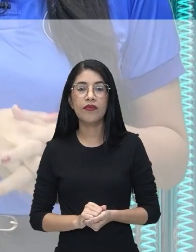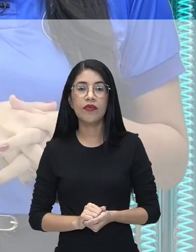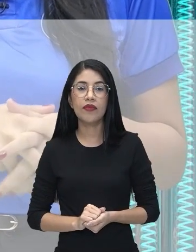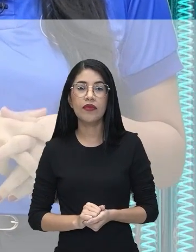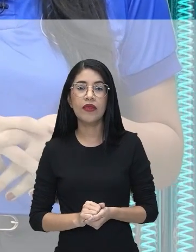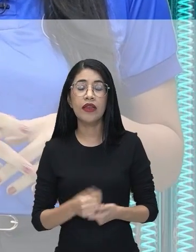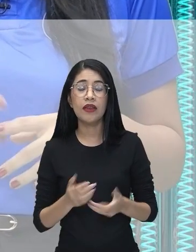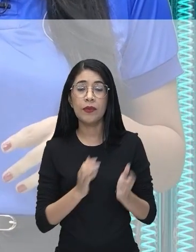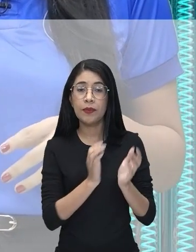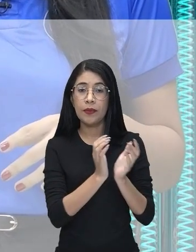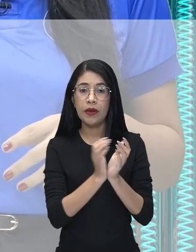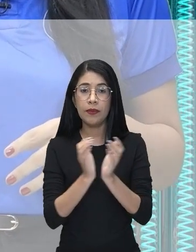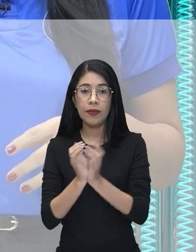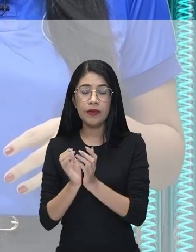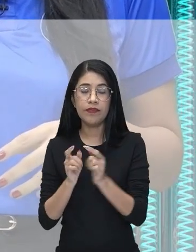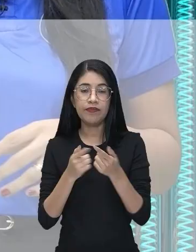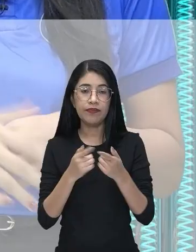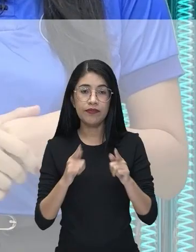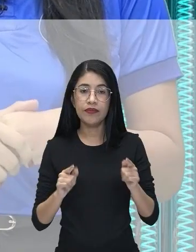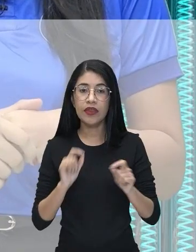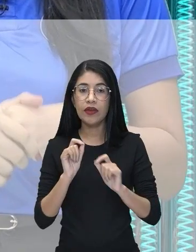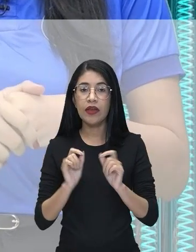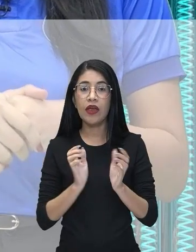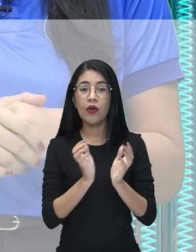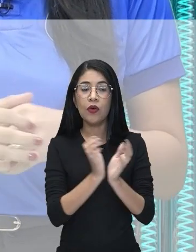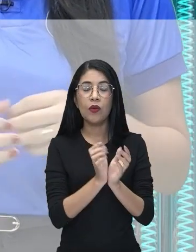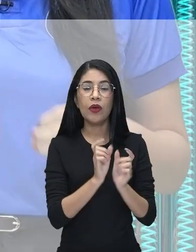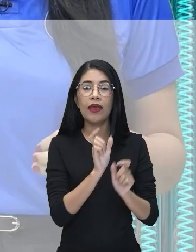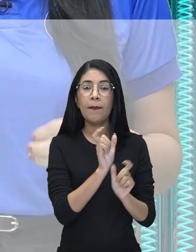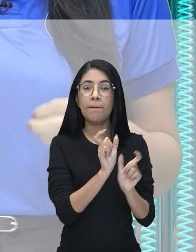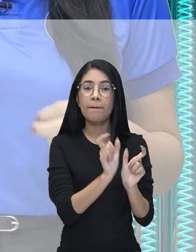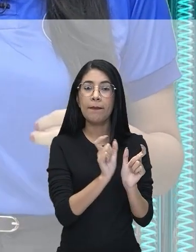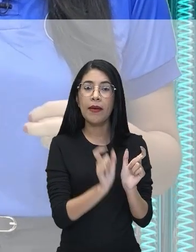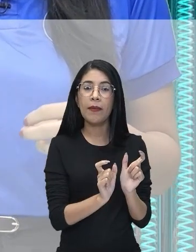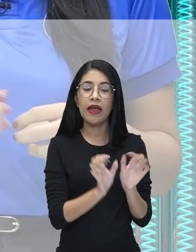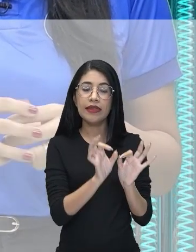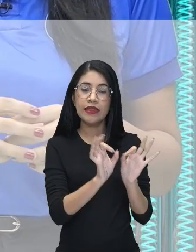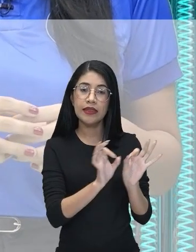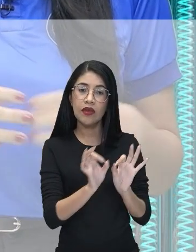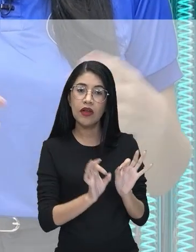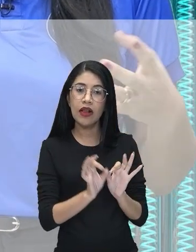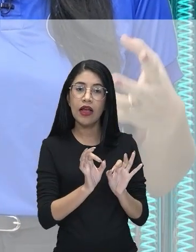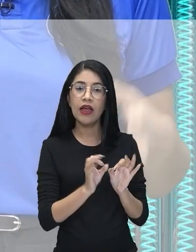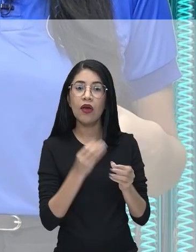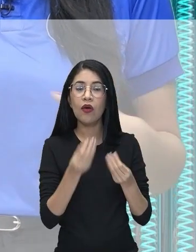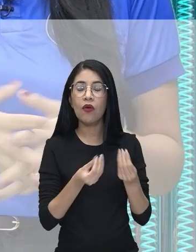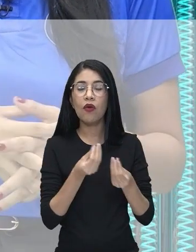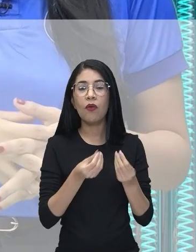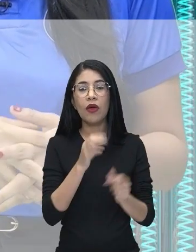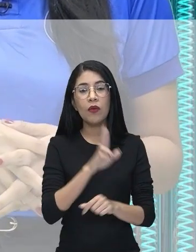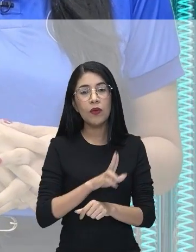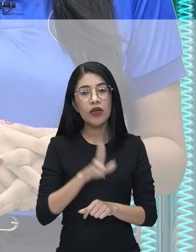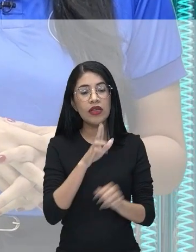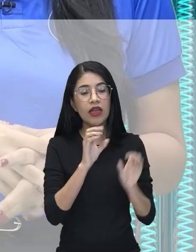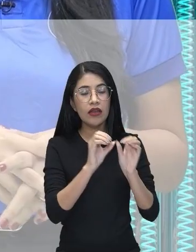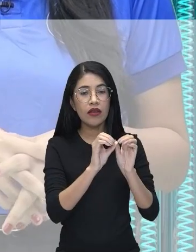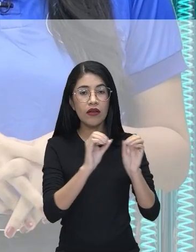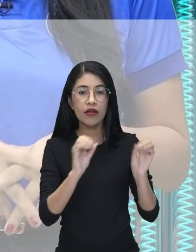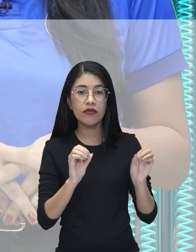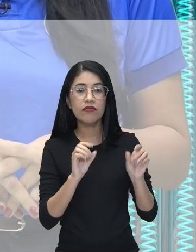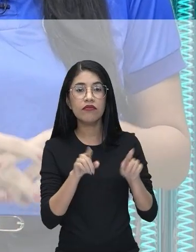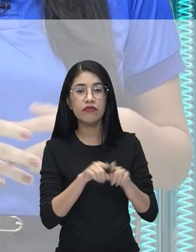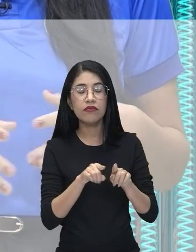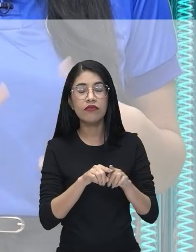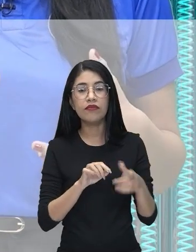classes gramaticais são grupos em que as palavras se organizam com base nas suas funções e nas